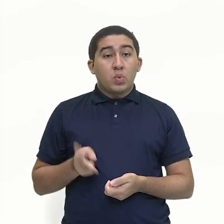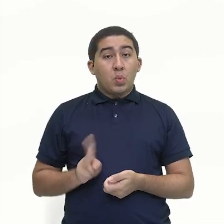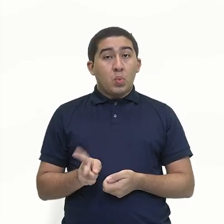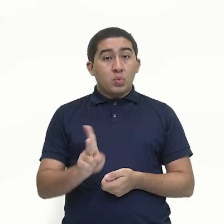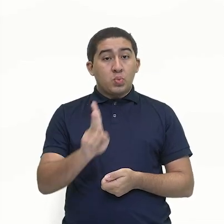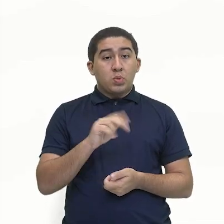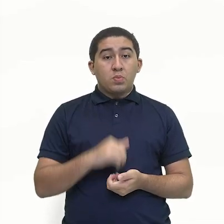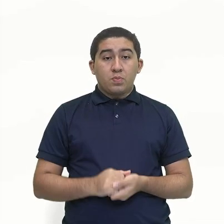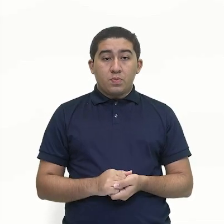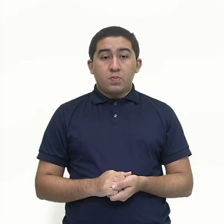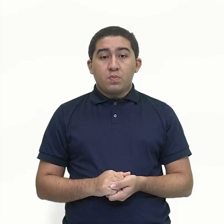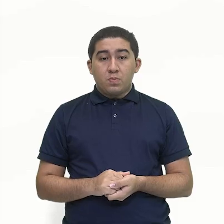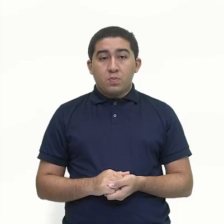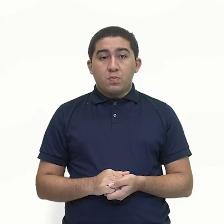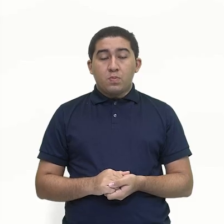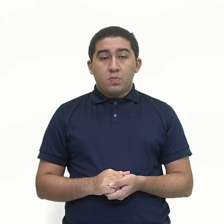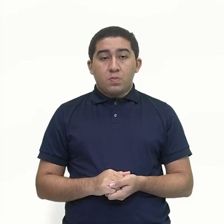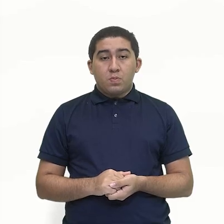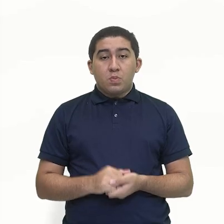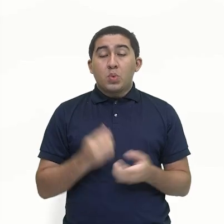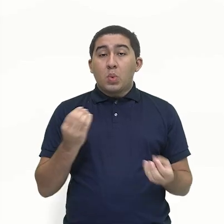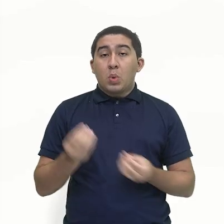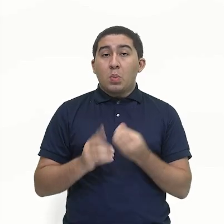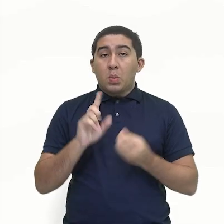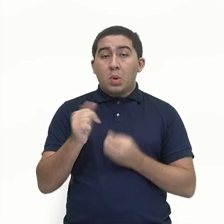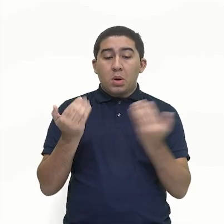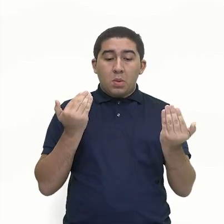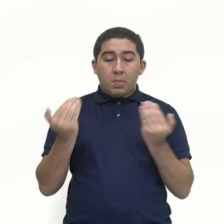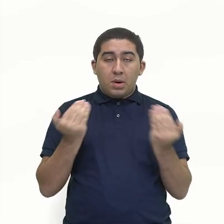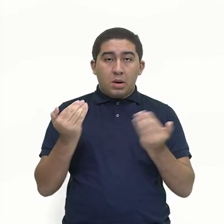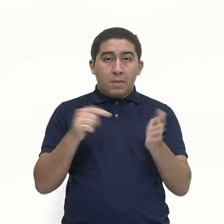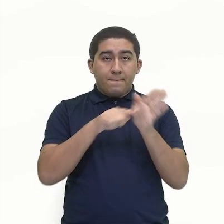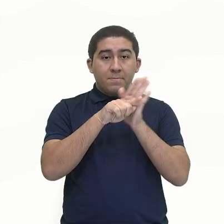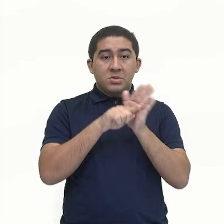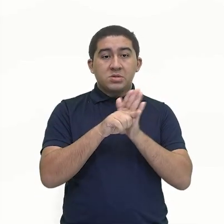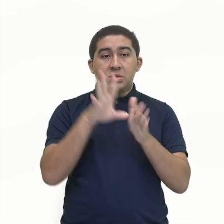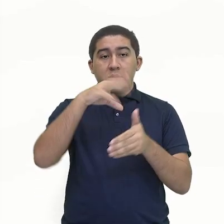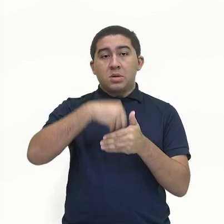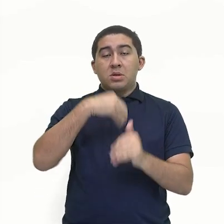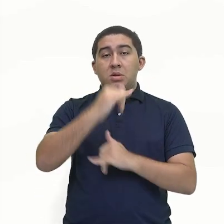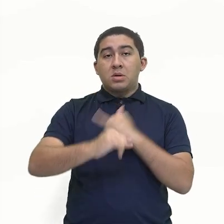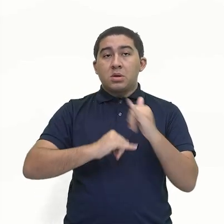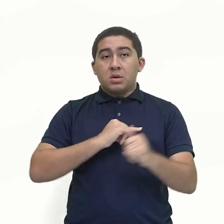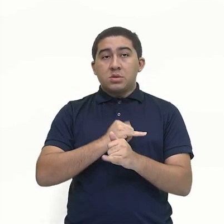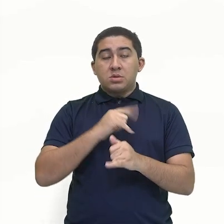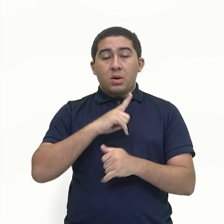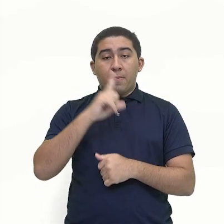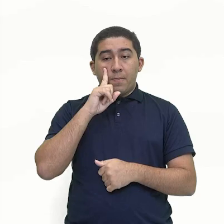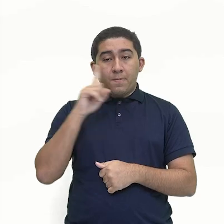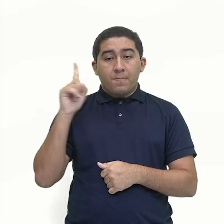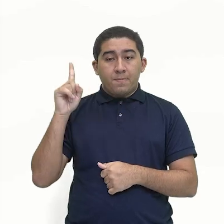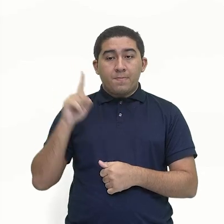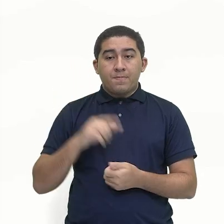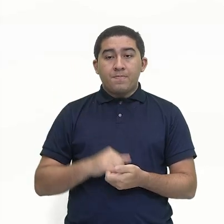Continuando, nós temos agora como comparar pesquisas na internet. Nós temos, então,